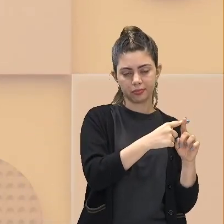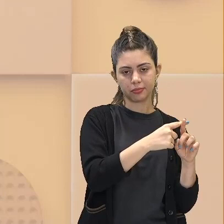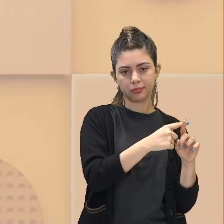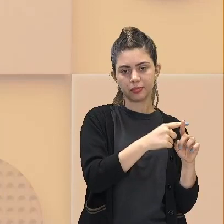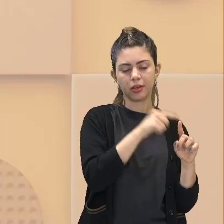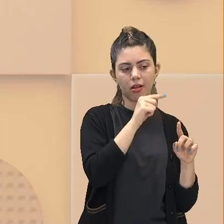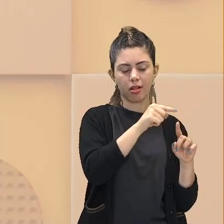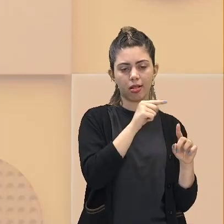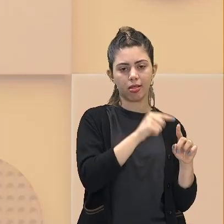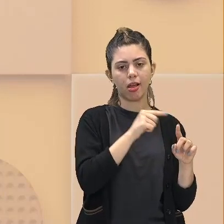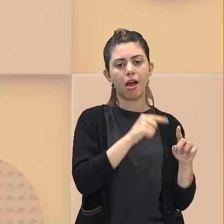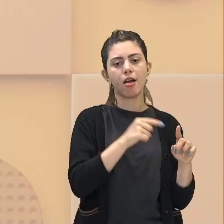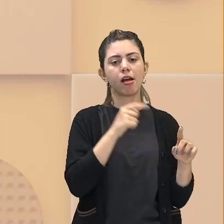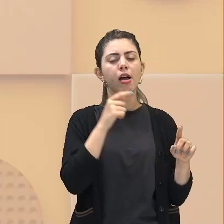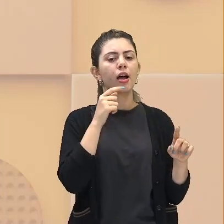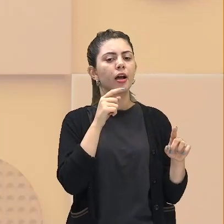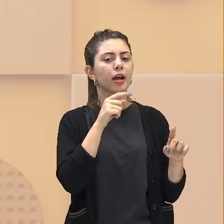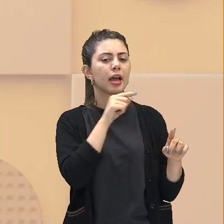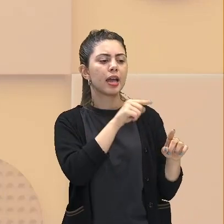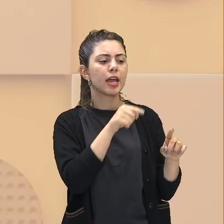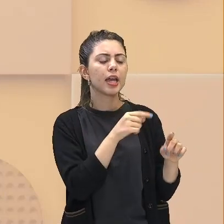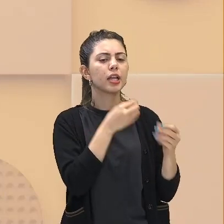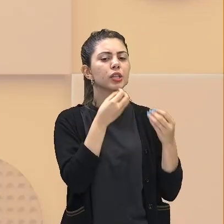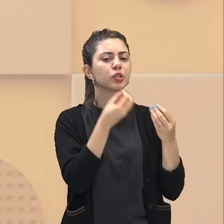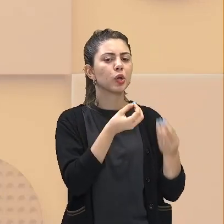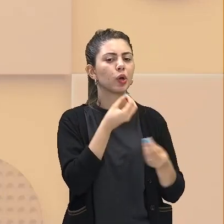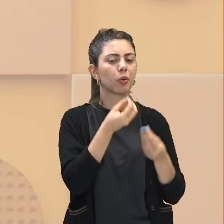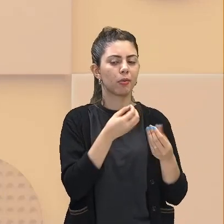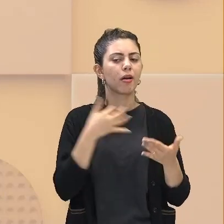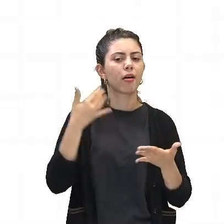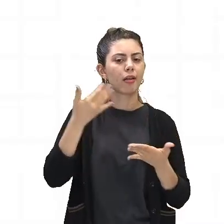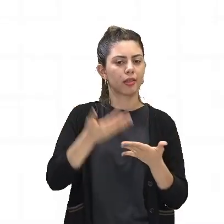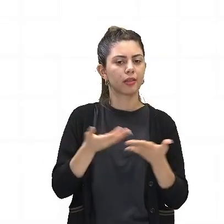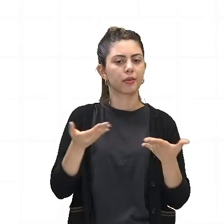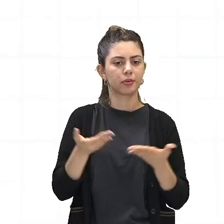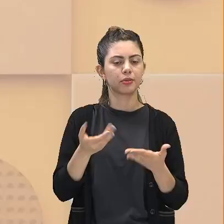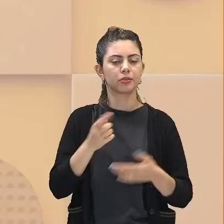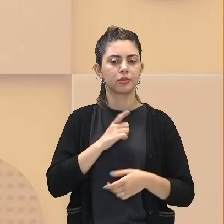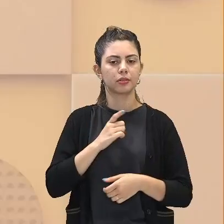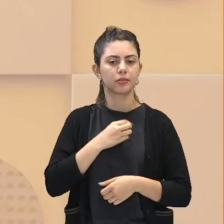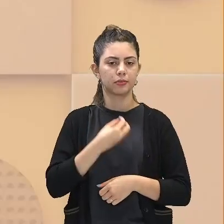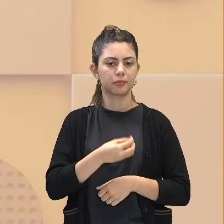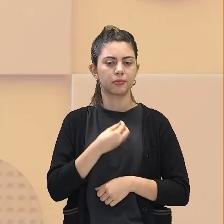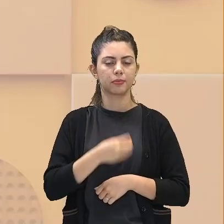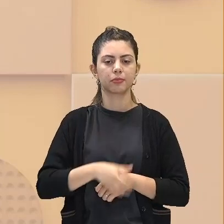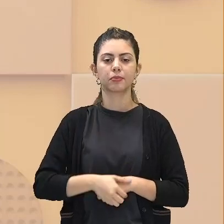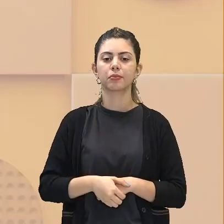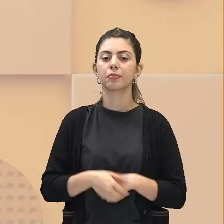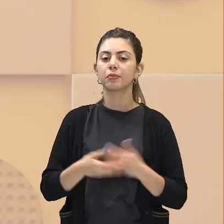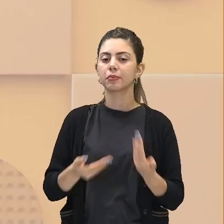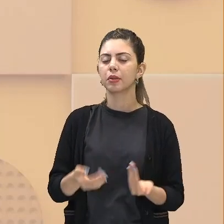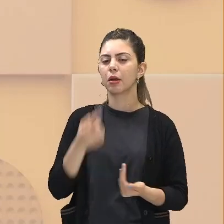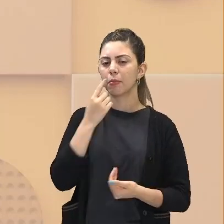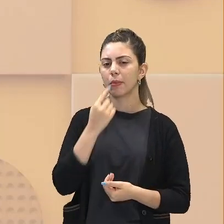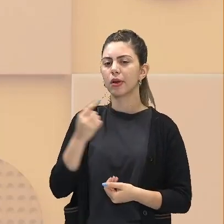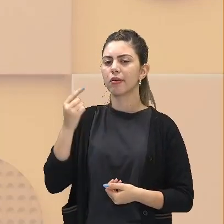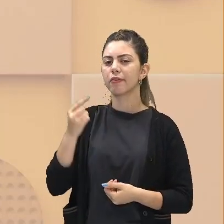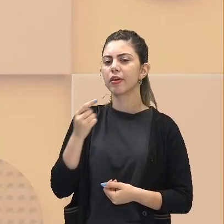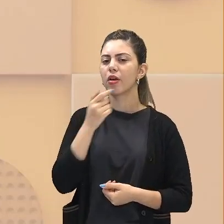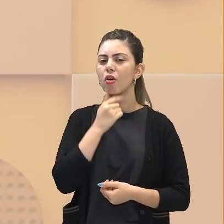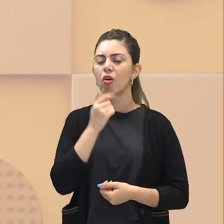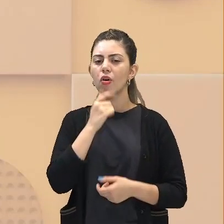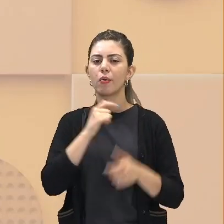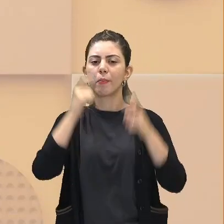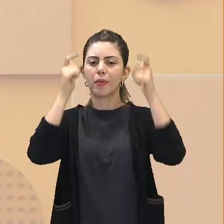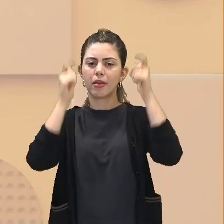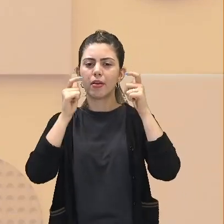Suíça, a motivação do Henrique VIII não era uma motivação assim tão moral, né? Tem toda